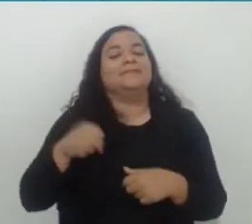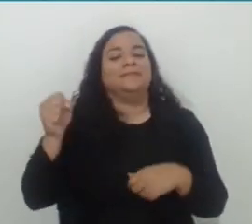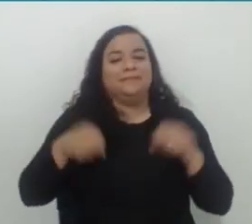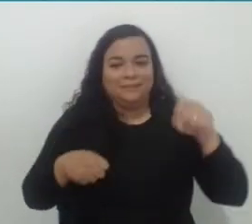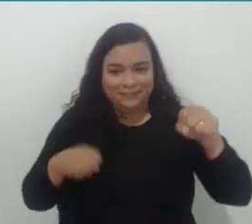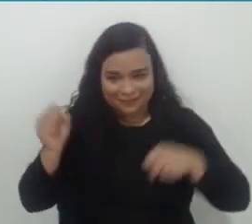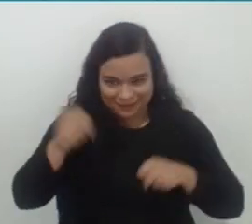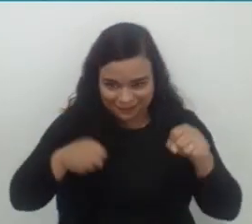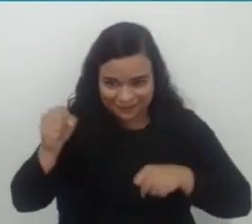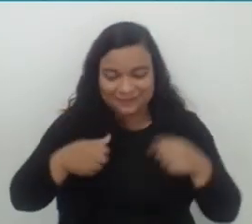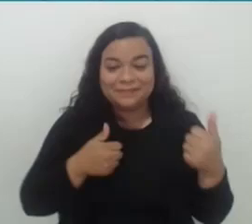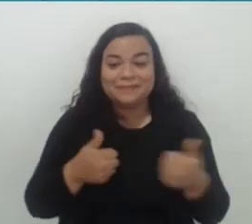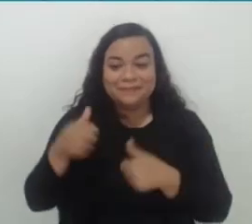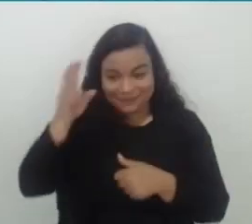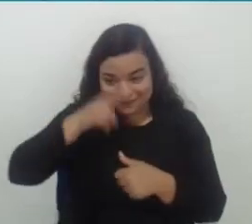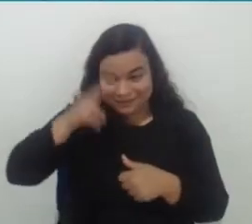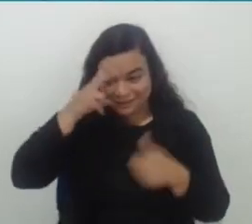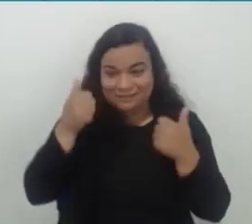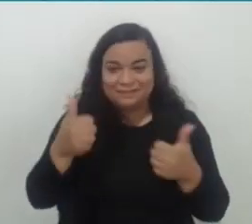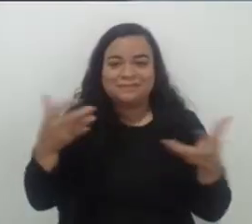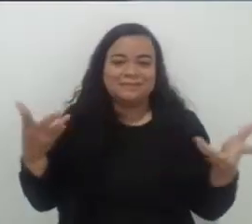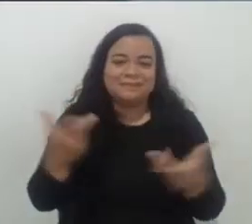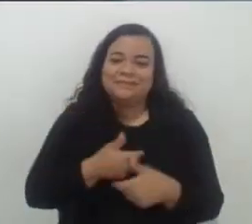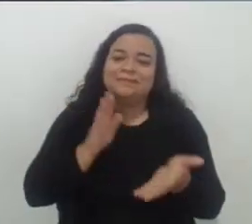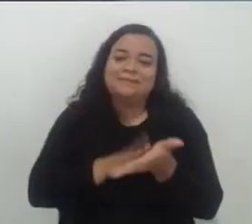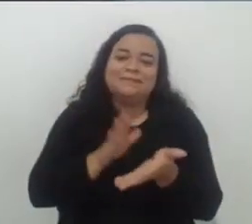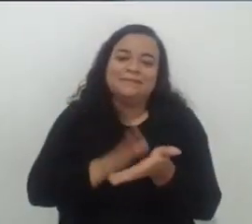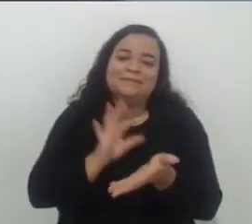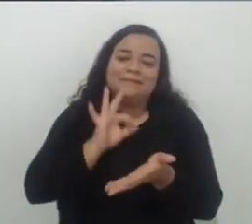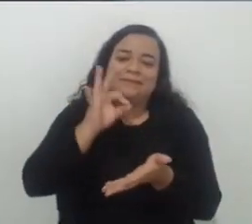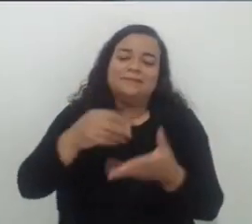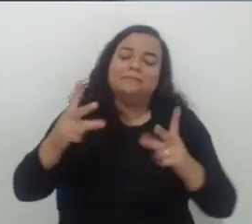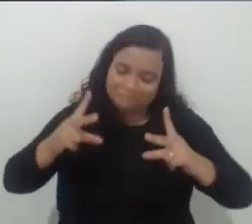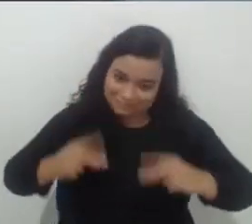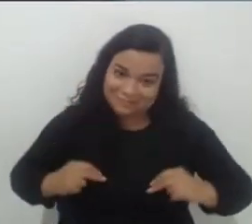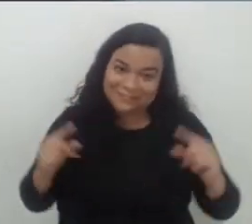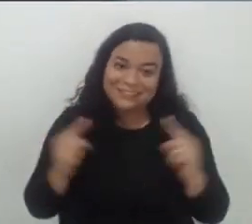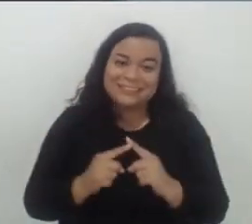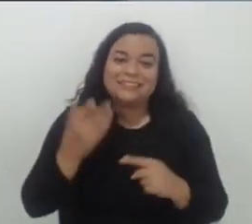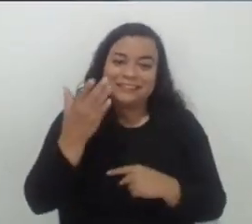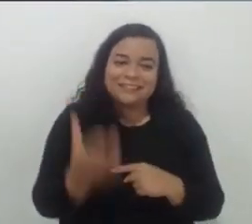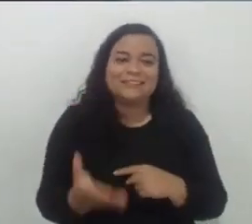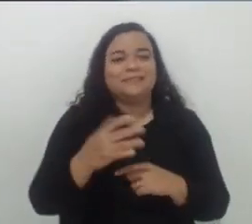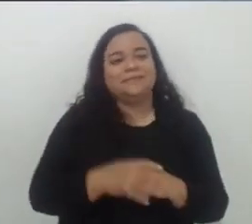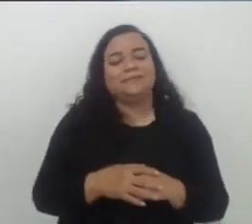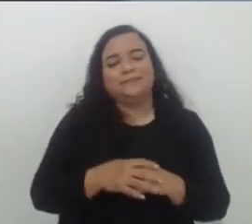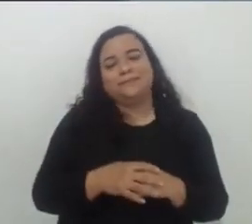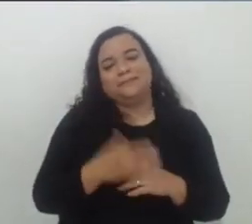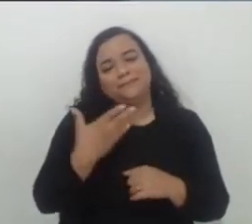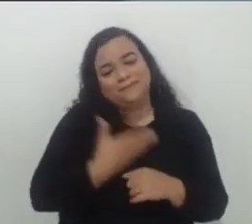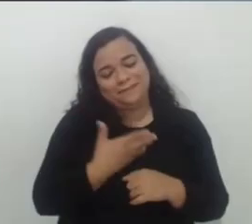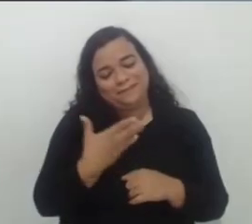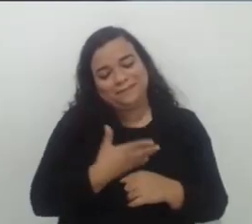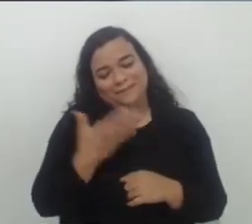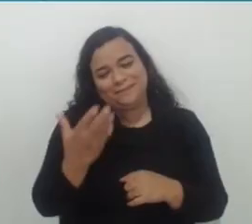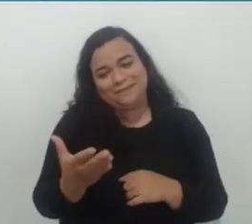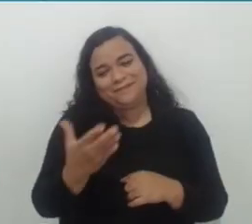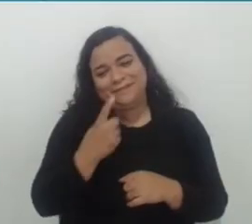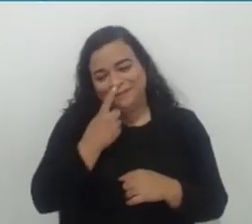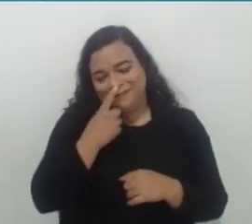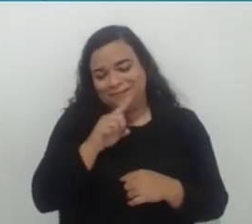De acordo, mas bem lembrado, todas as felicitações merecidas para a nossa querida amiga Zeneide. Pois